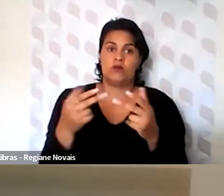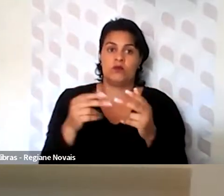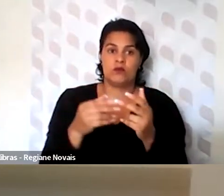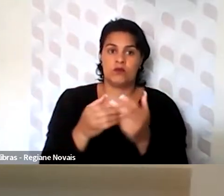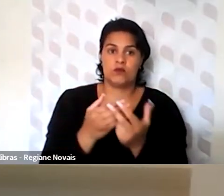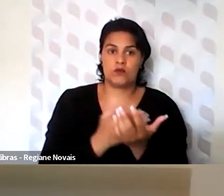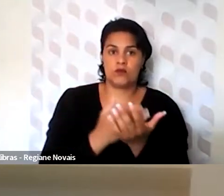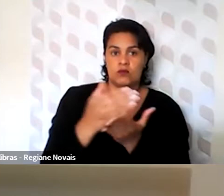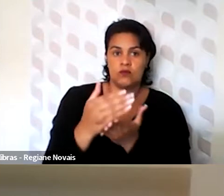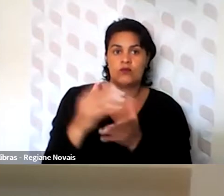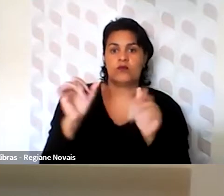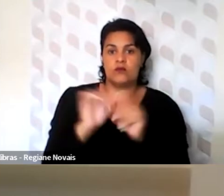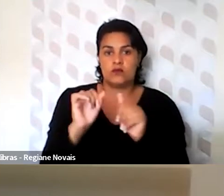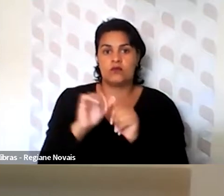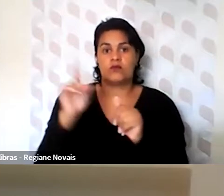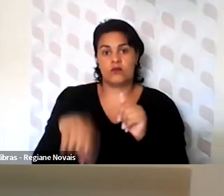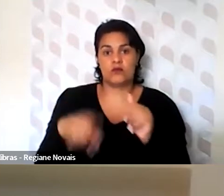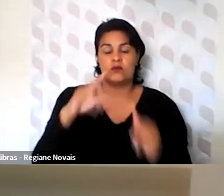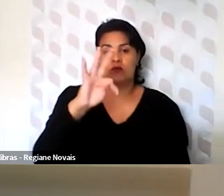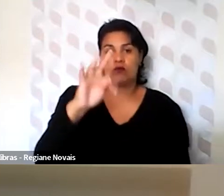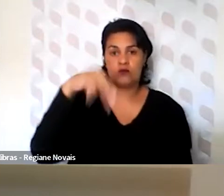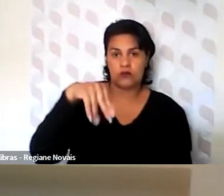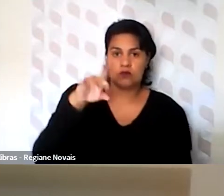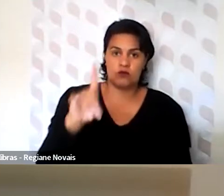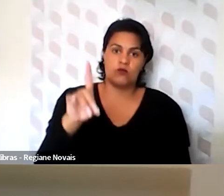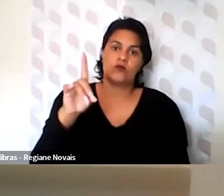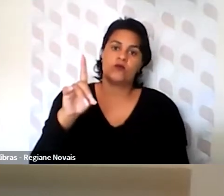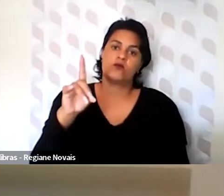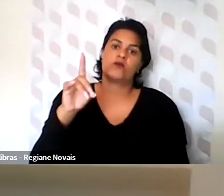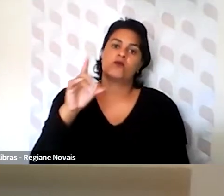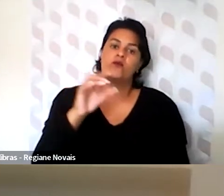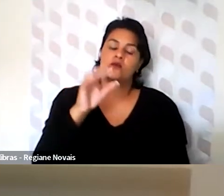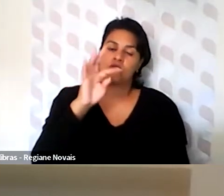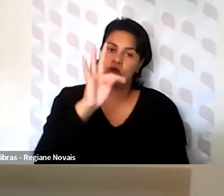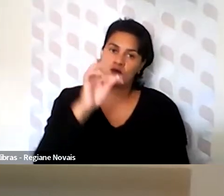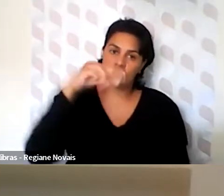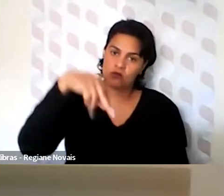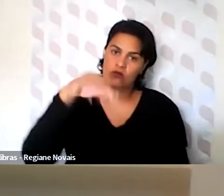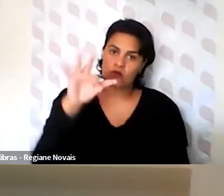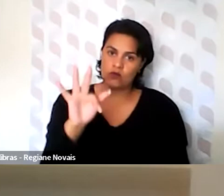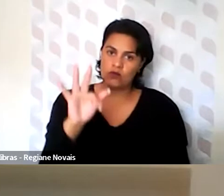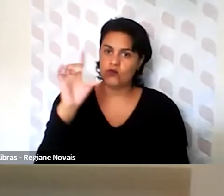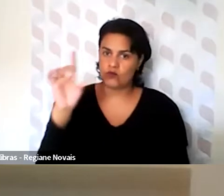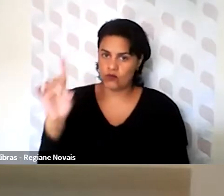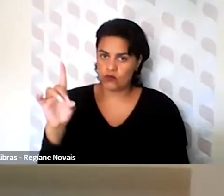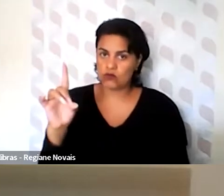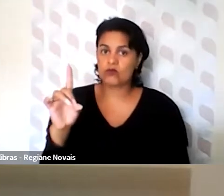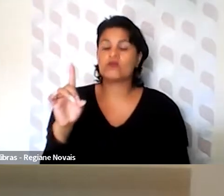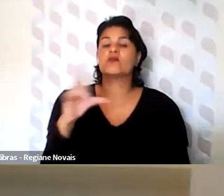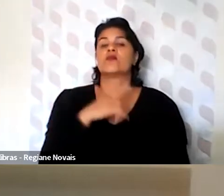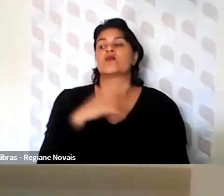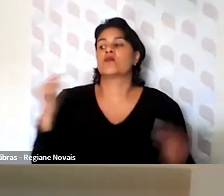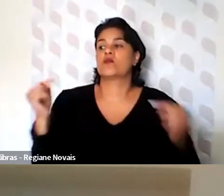parte, chamada TNFD, em que nós vemos uma organização, uma correlação entre o que está